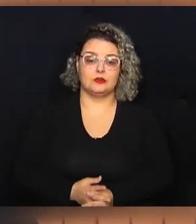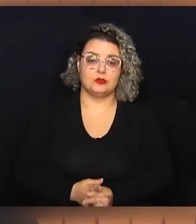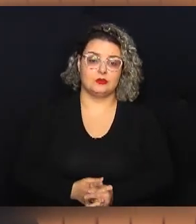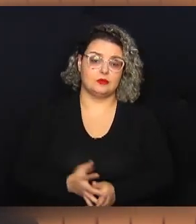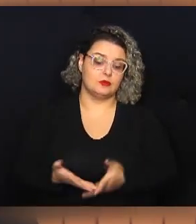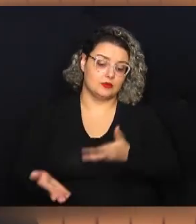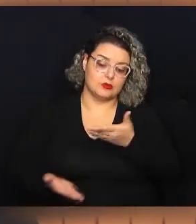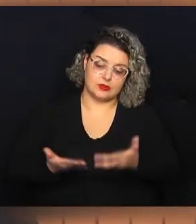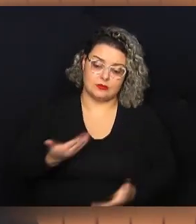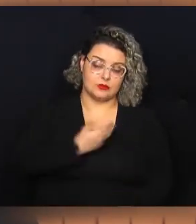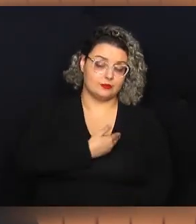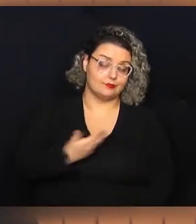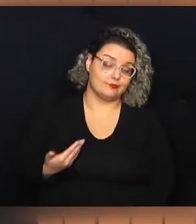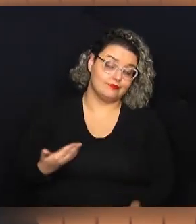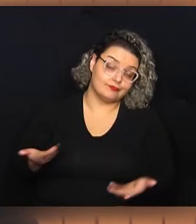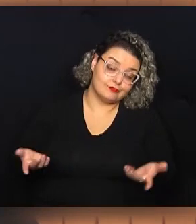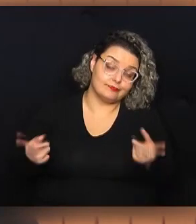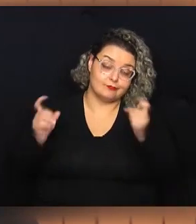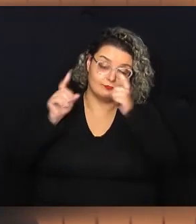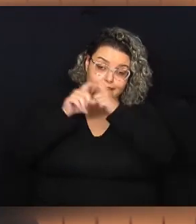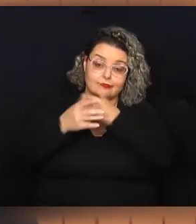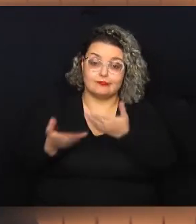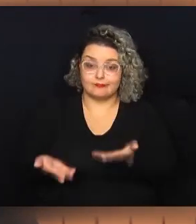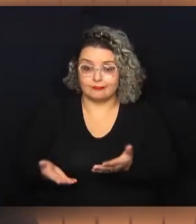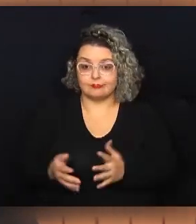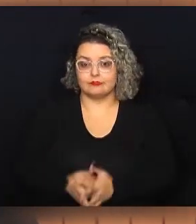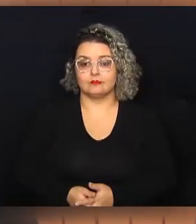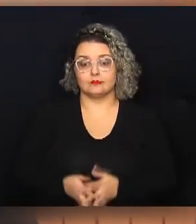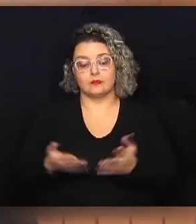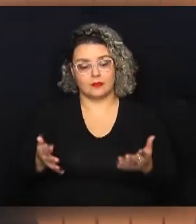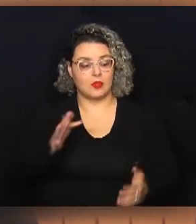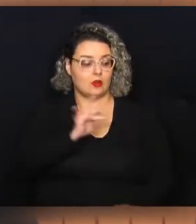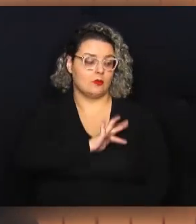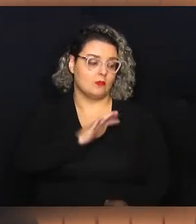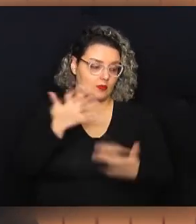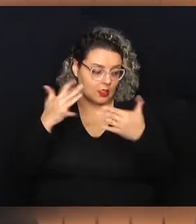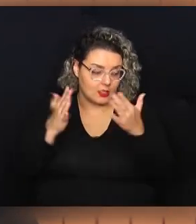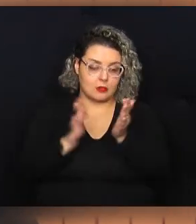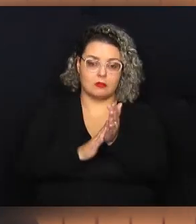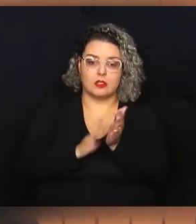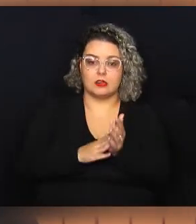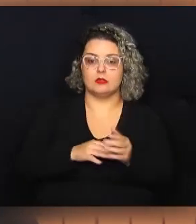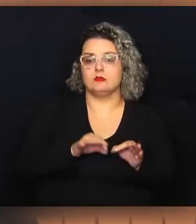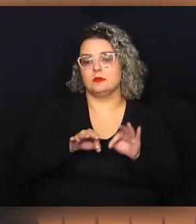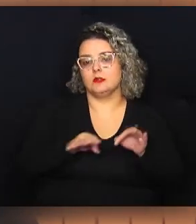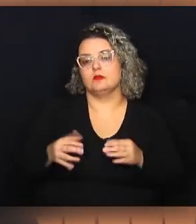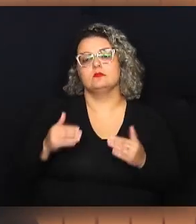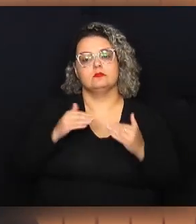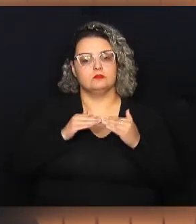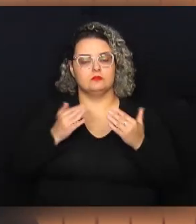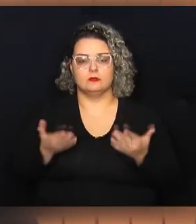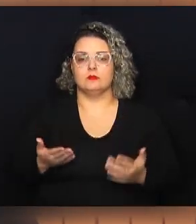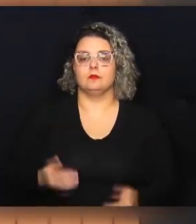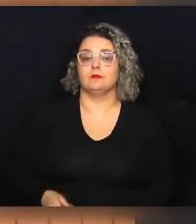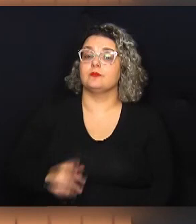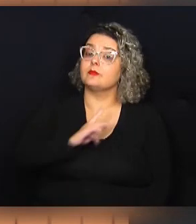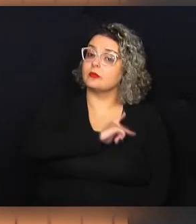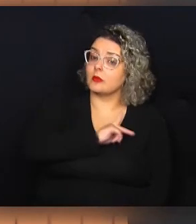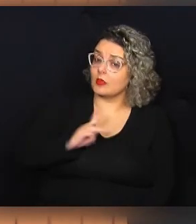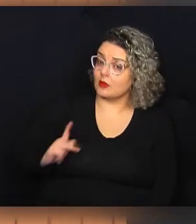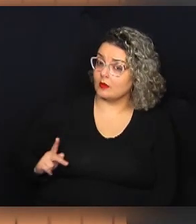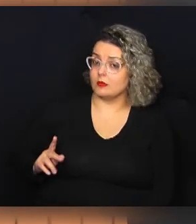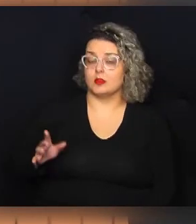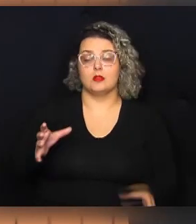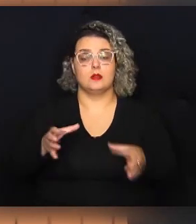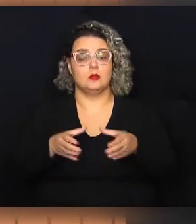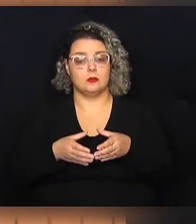do serviço público e aí fica complicado para ajudar então o Bispo parabéns pelo projeto tô de plena curto para